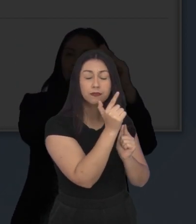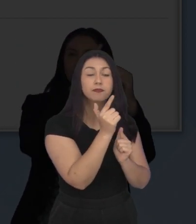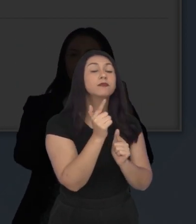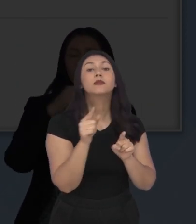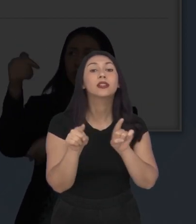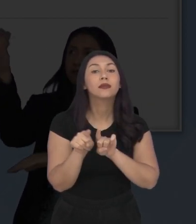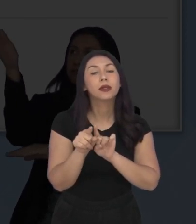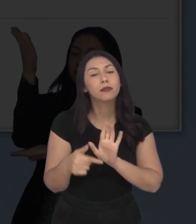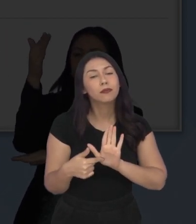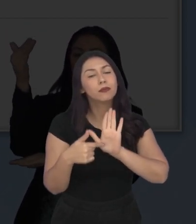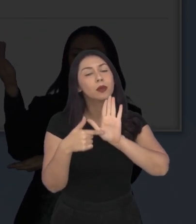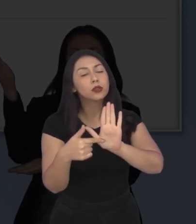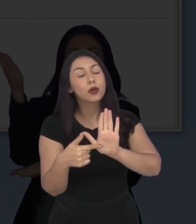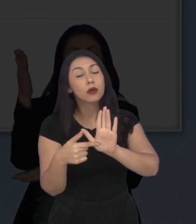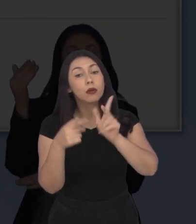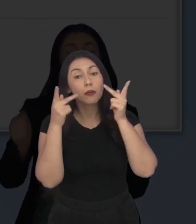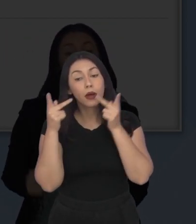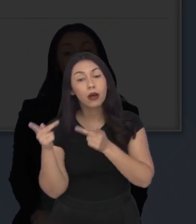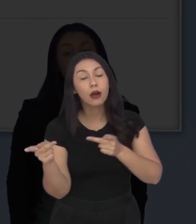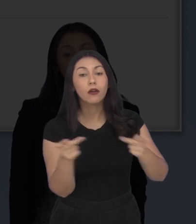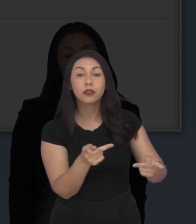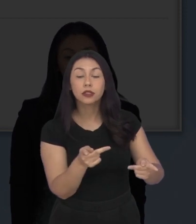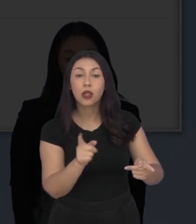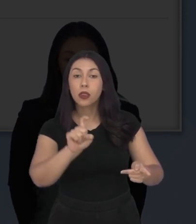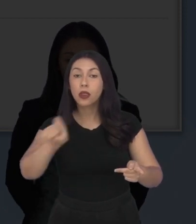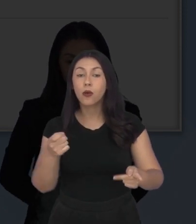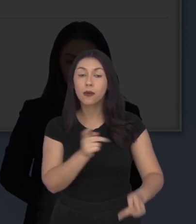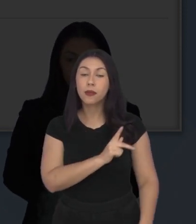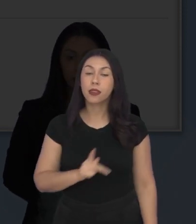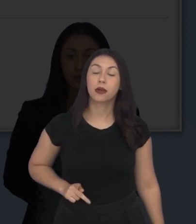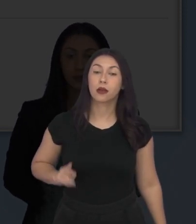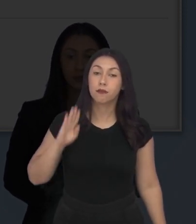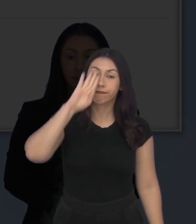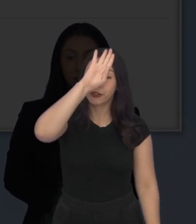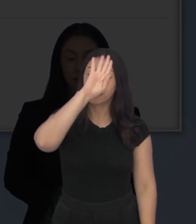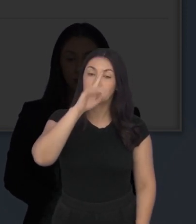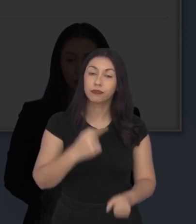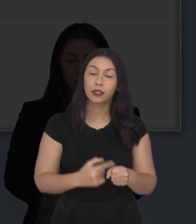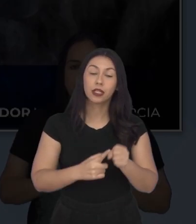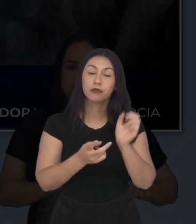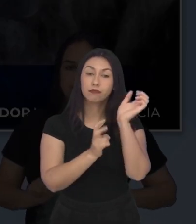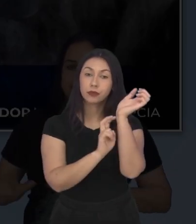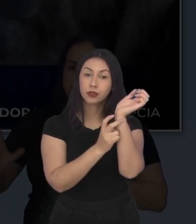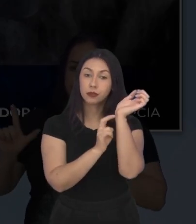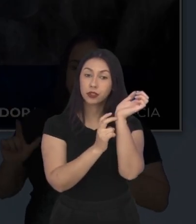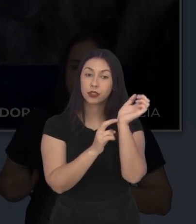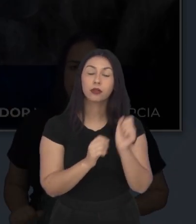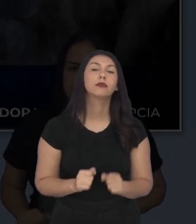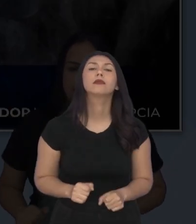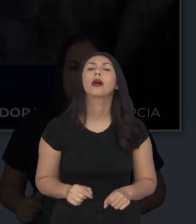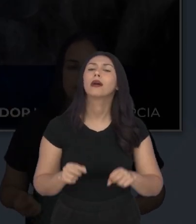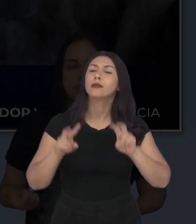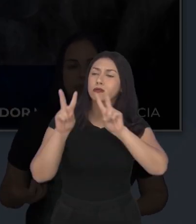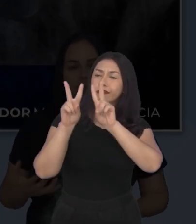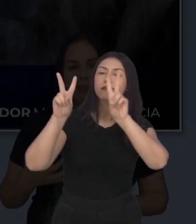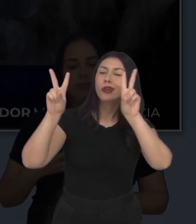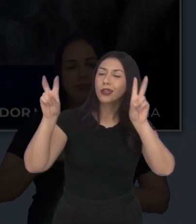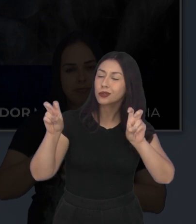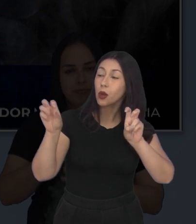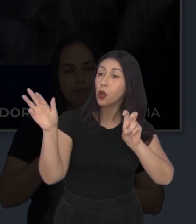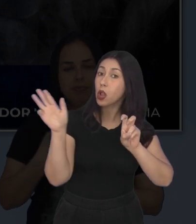da doença. A questão das mudanças climáticas, da gente estar vivendo já uma situação de um